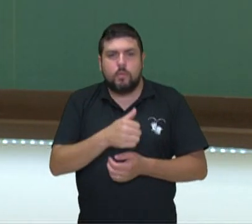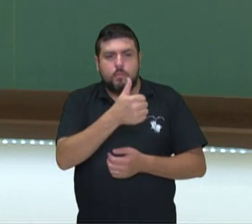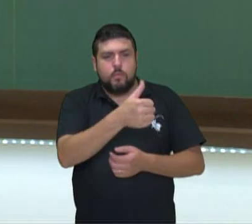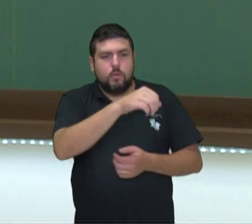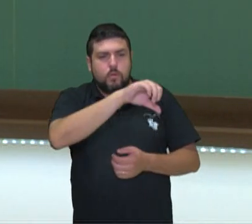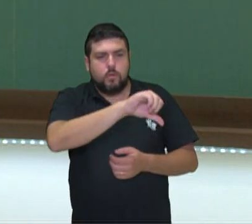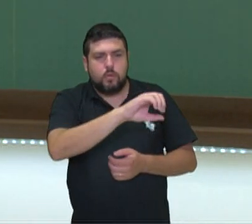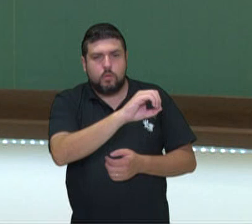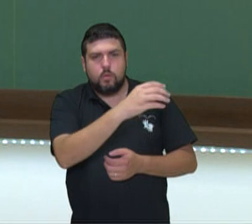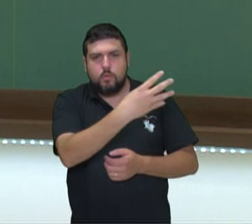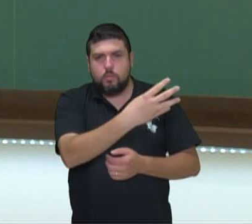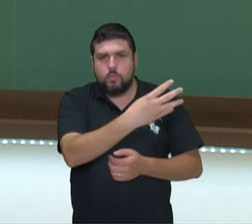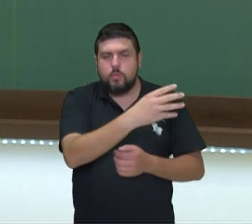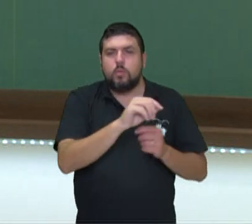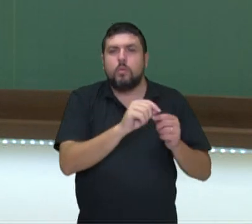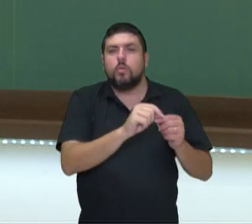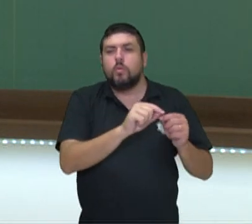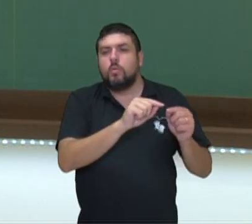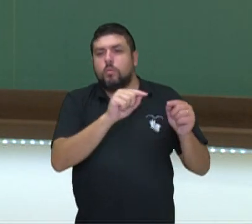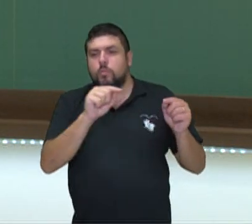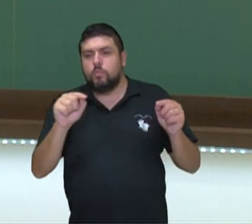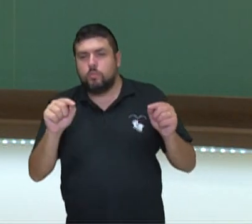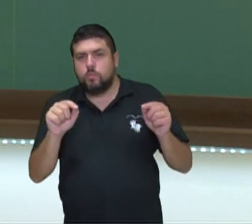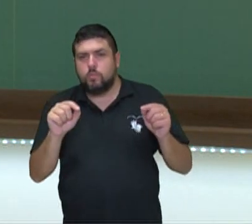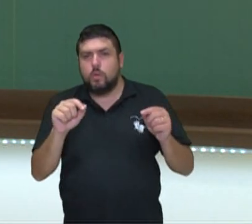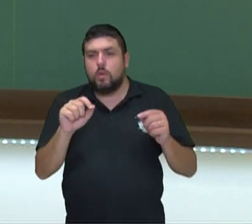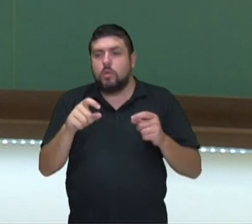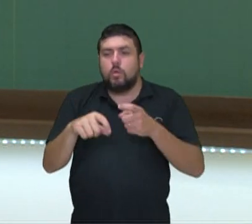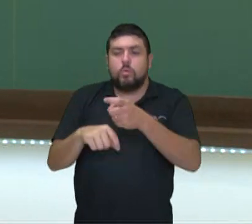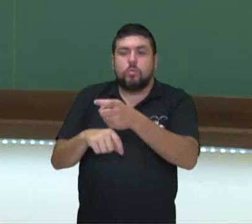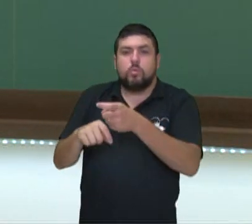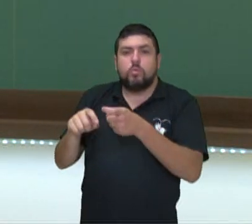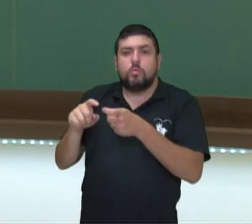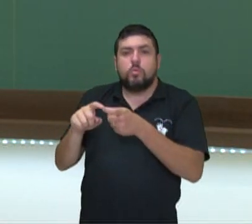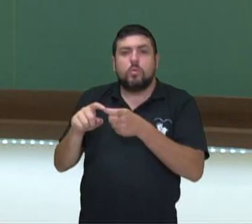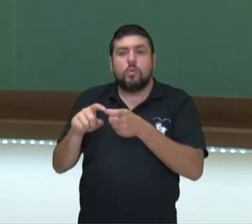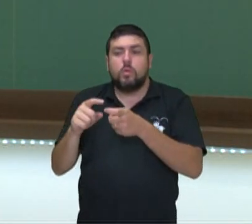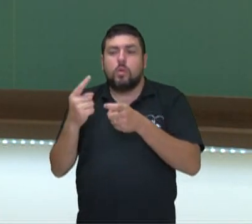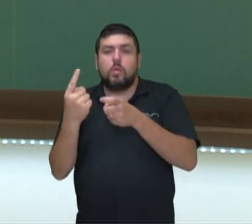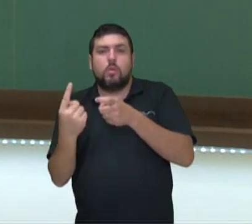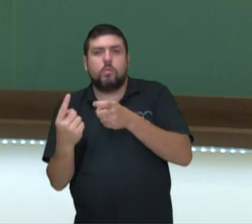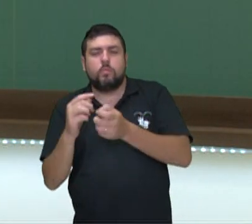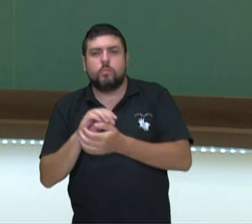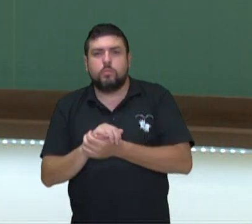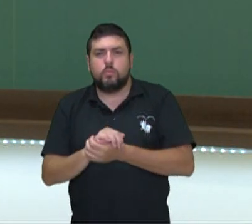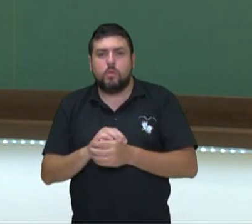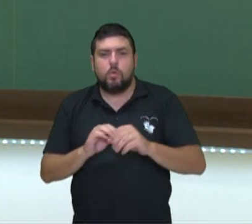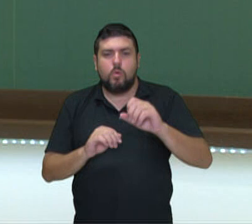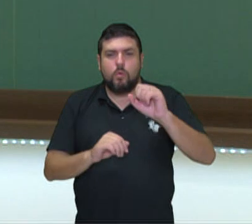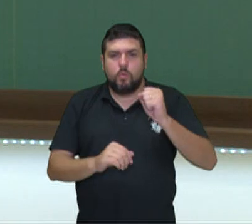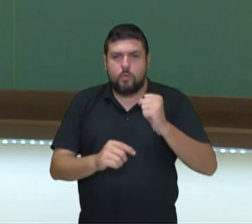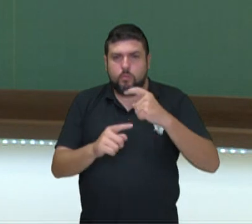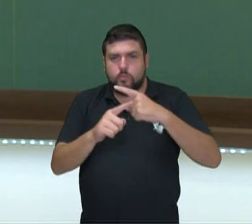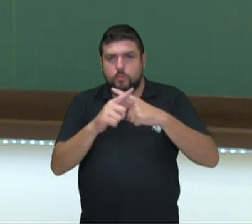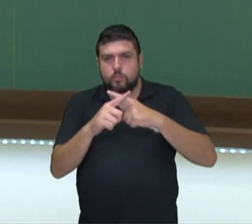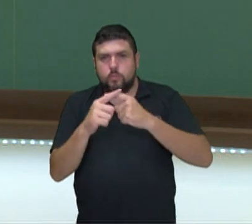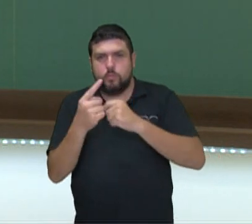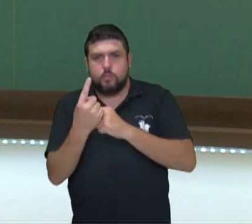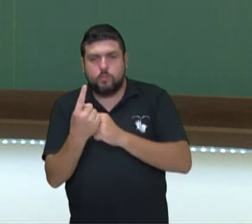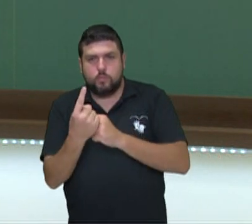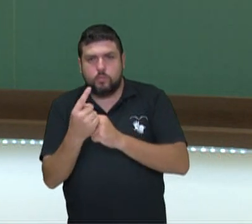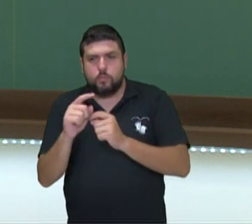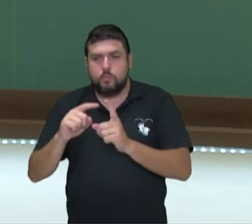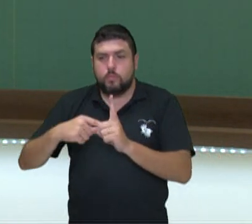1904 aumentou 8 aqui, ó, só que meu x já passou para ser um 1, tá? 8 vezes 1, 8